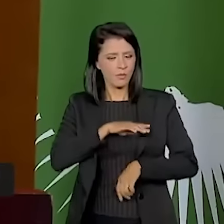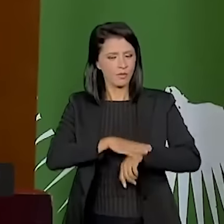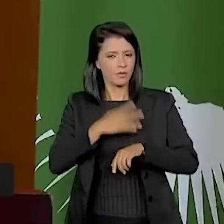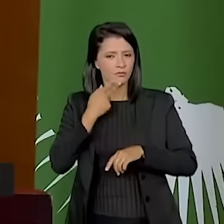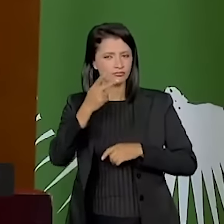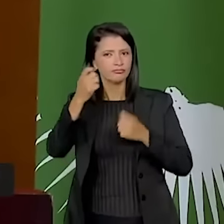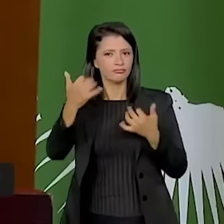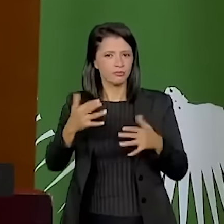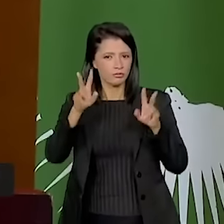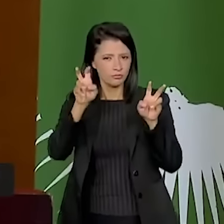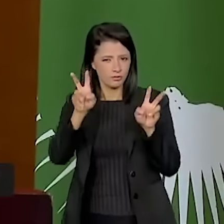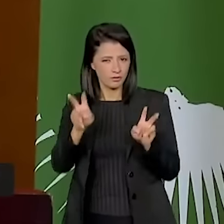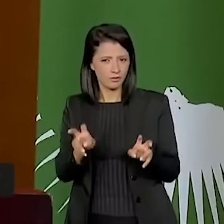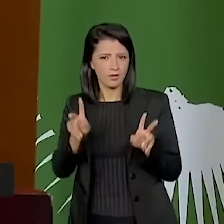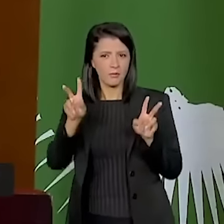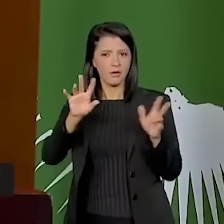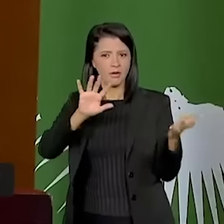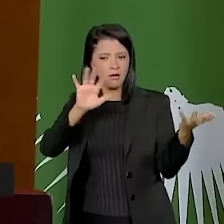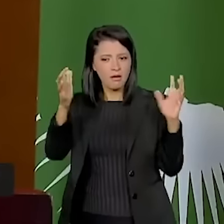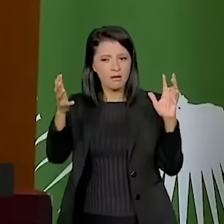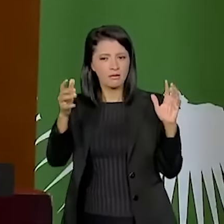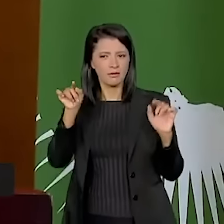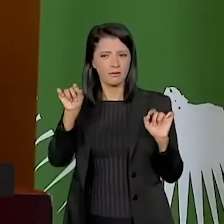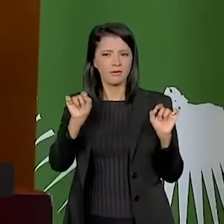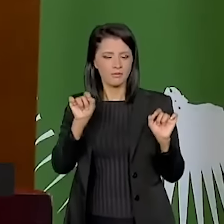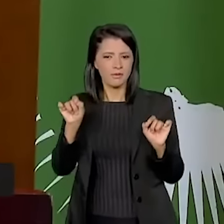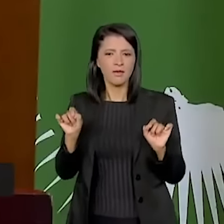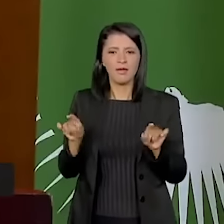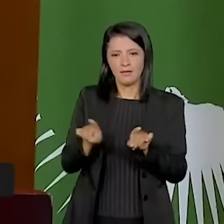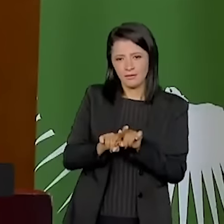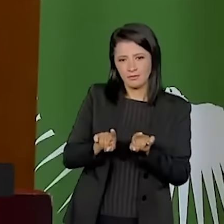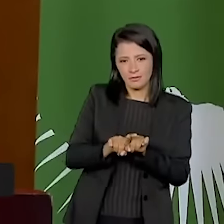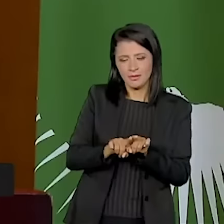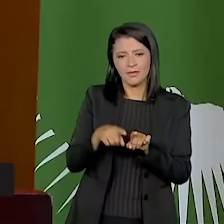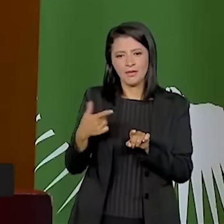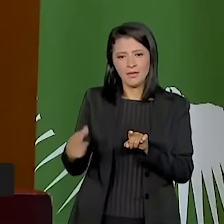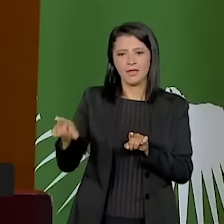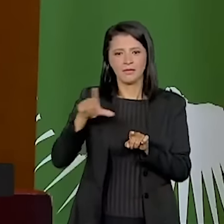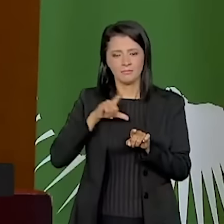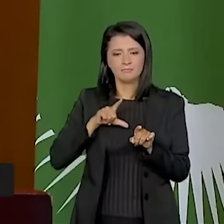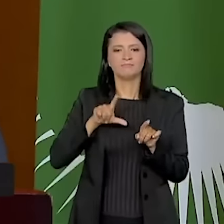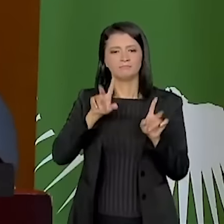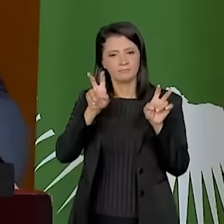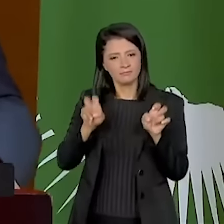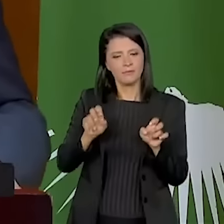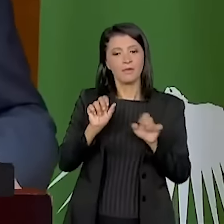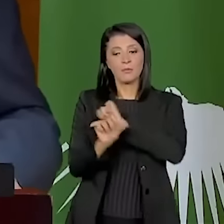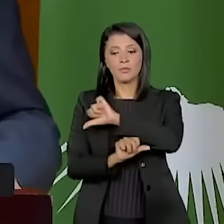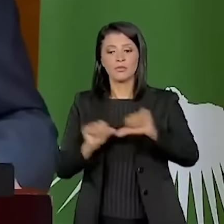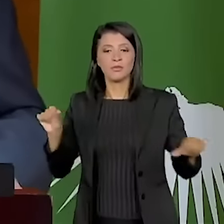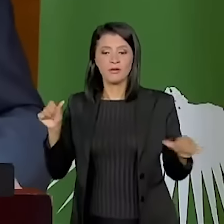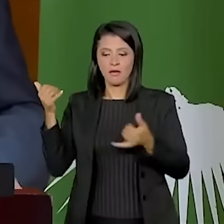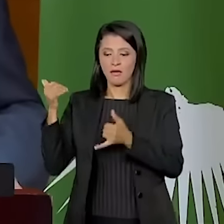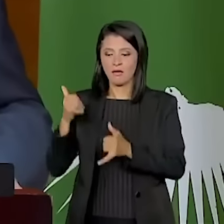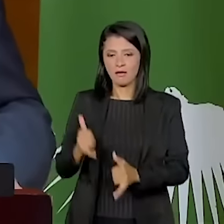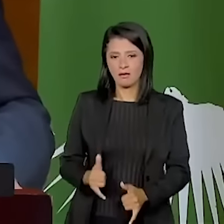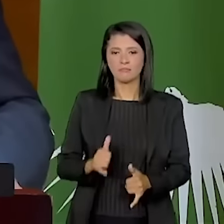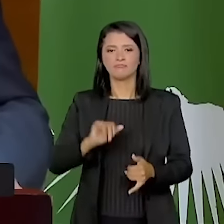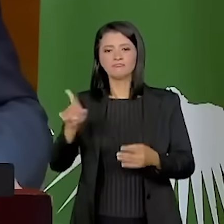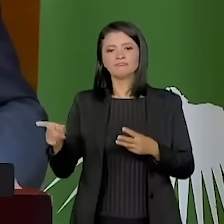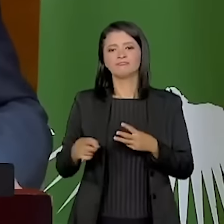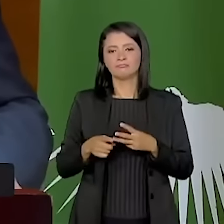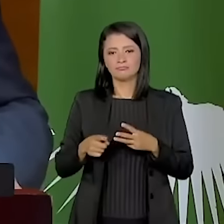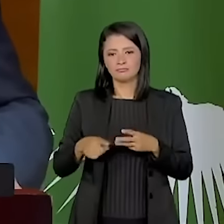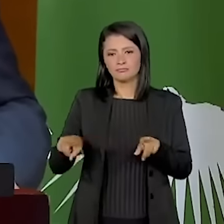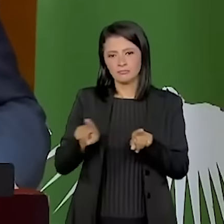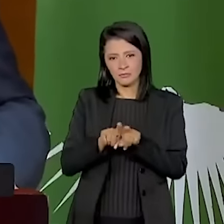falamos de clima, e quando nós falamos de transição energética, e quando nós